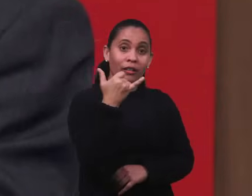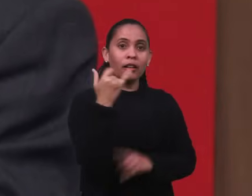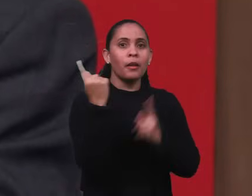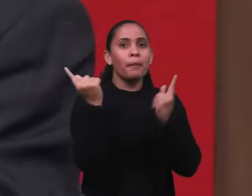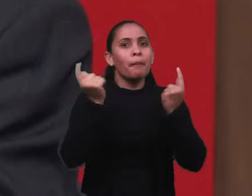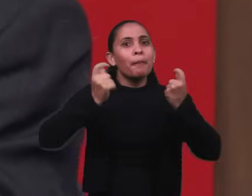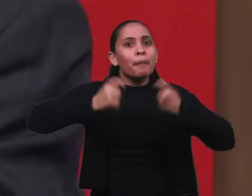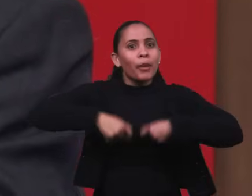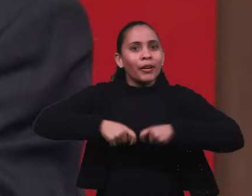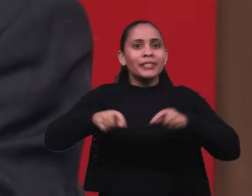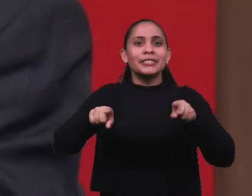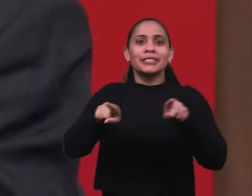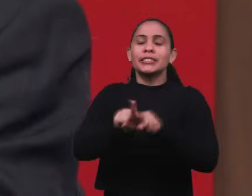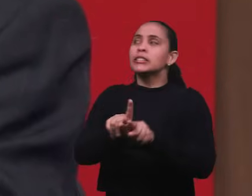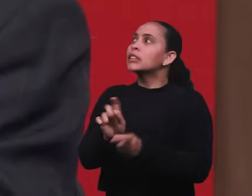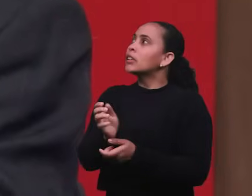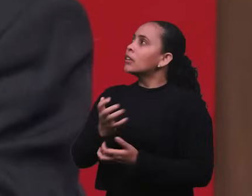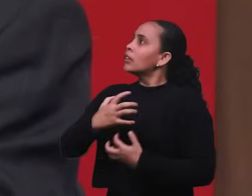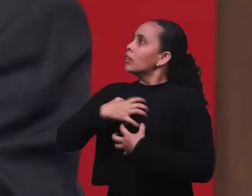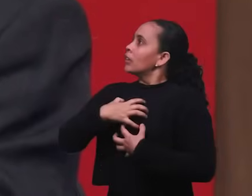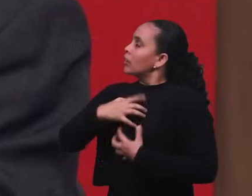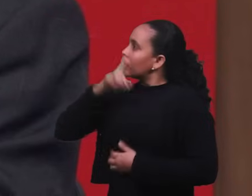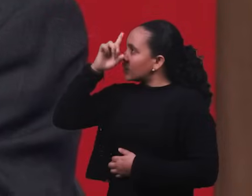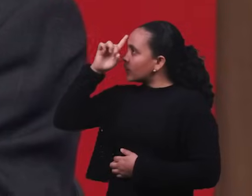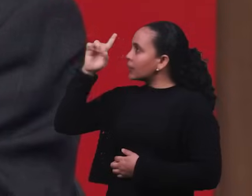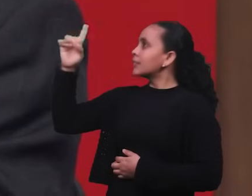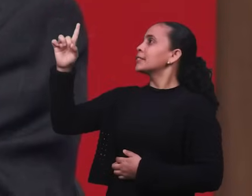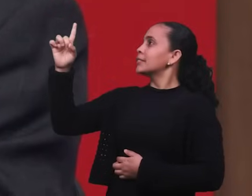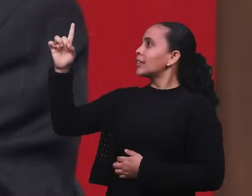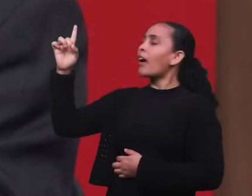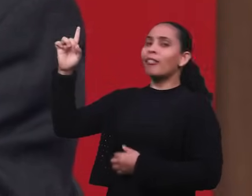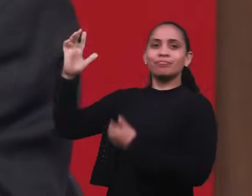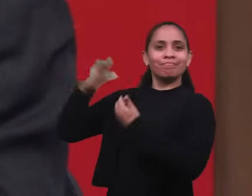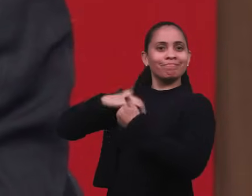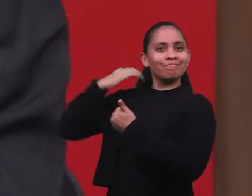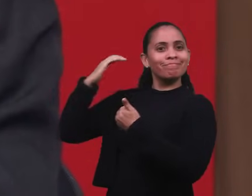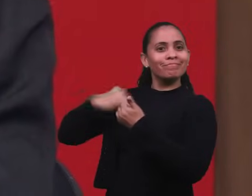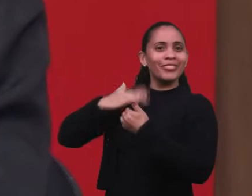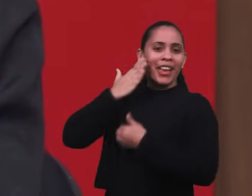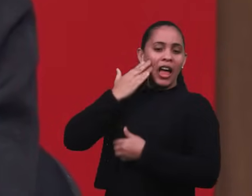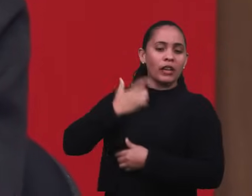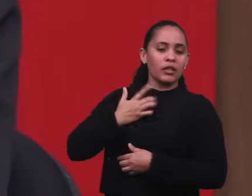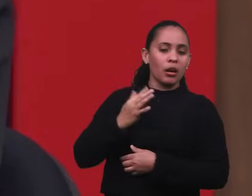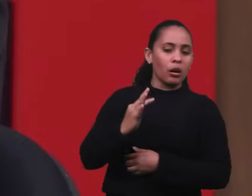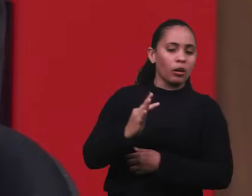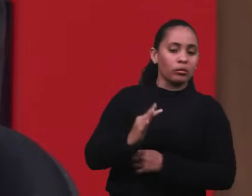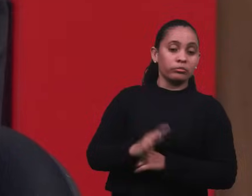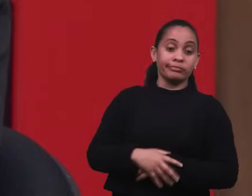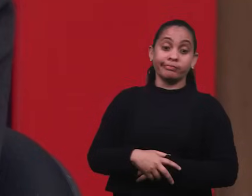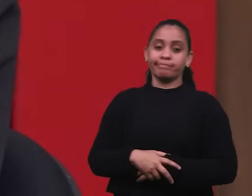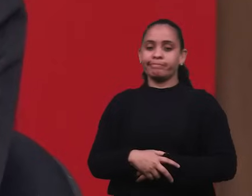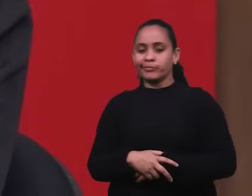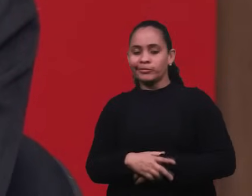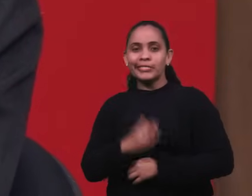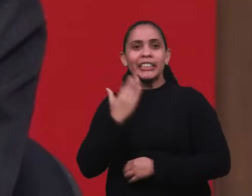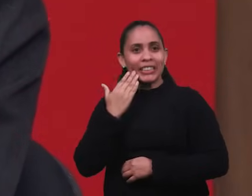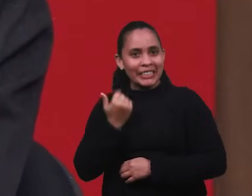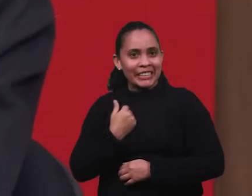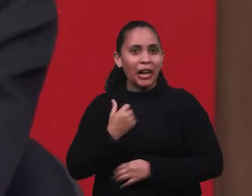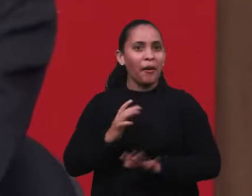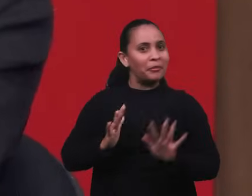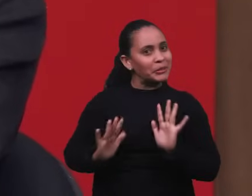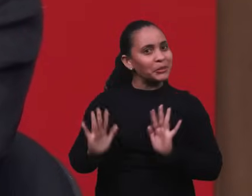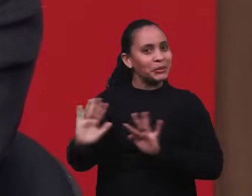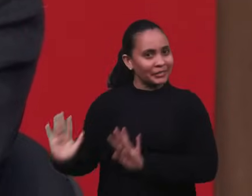uma dimensão daquilo que está à sua frente. Né? E dentro desse sentido, feita